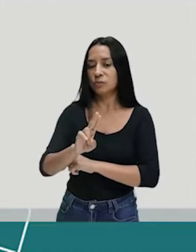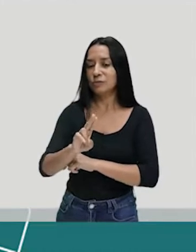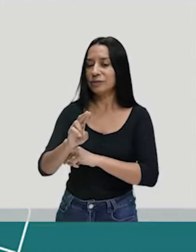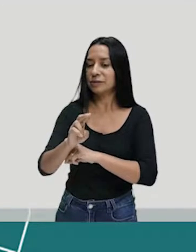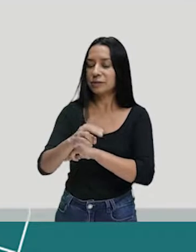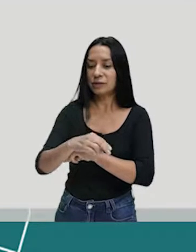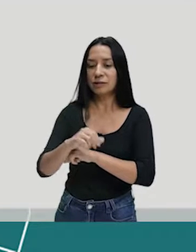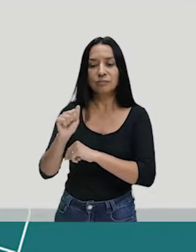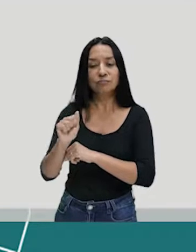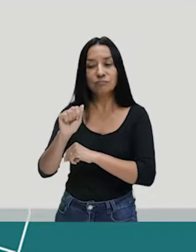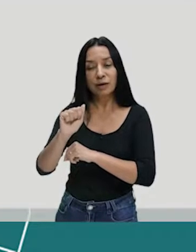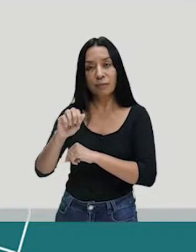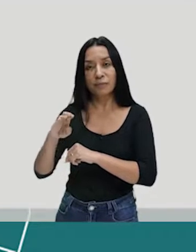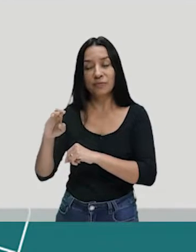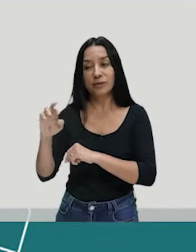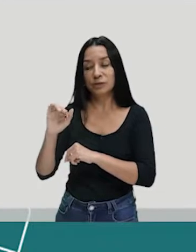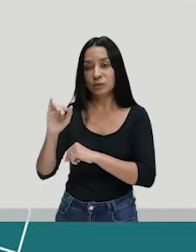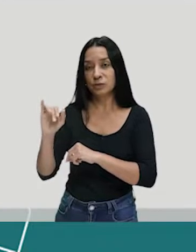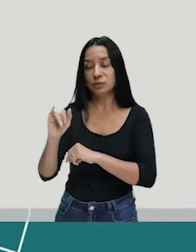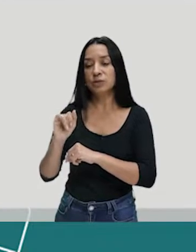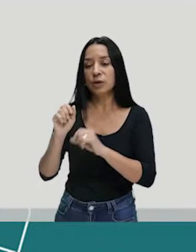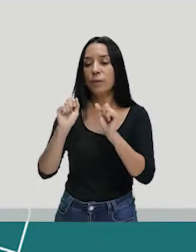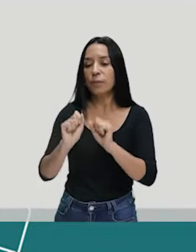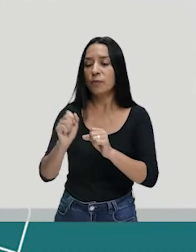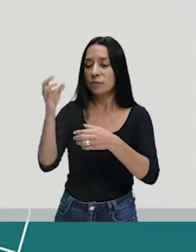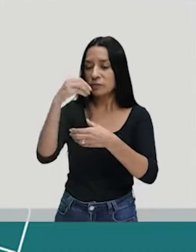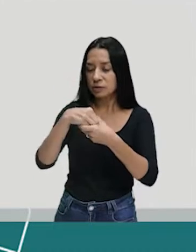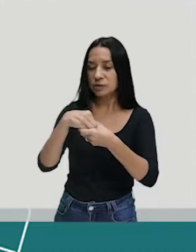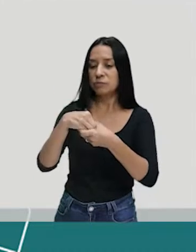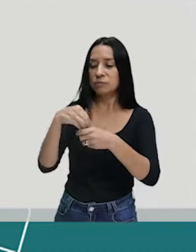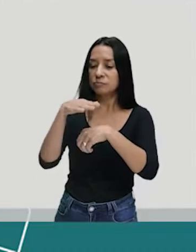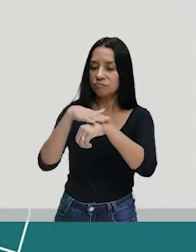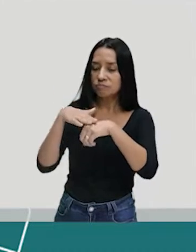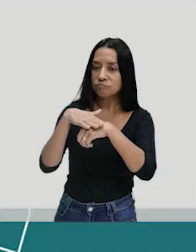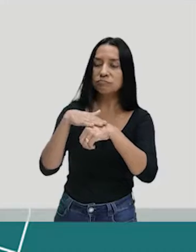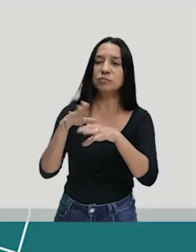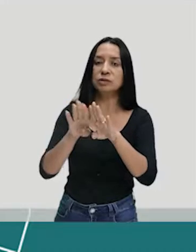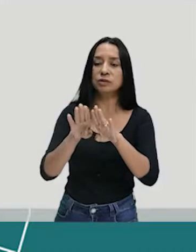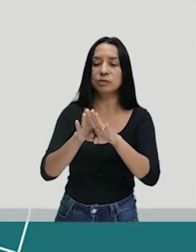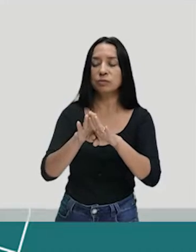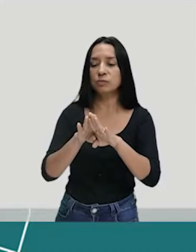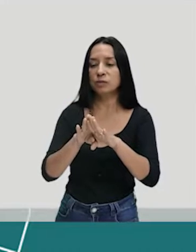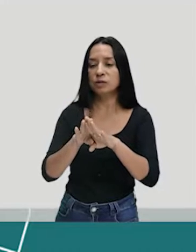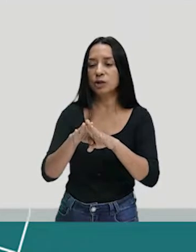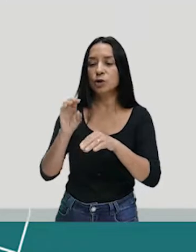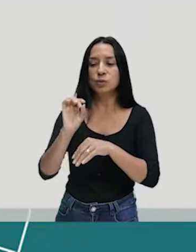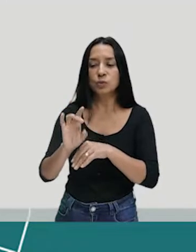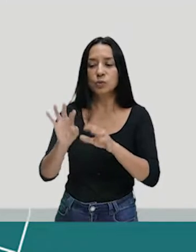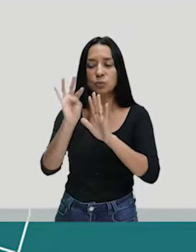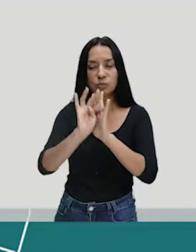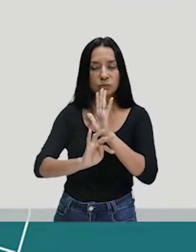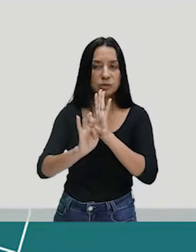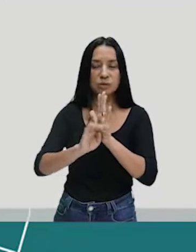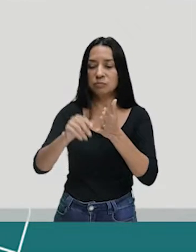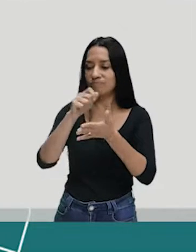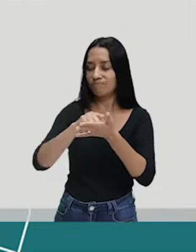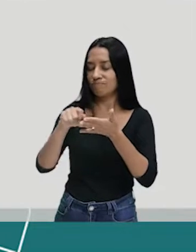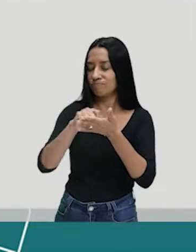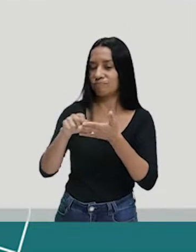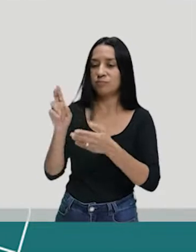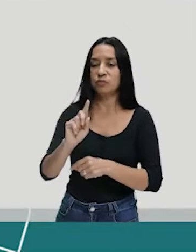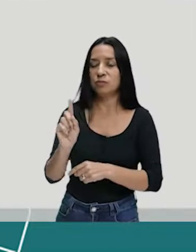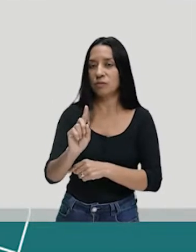mas essas abreviações algumas delas também podem fazer parte de uma conversa não necessariamente de um texto escrito tá